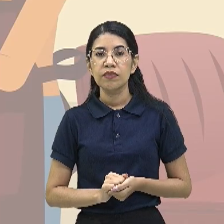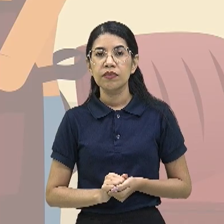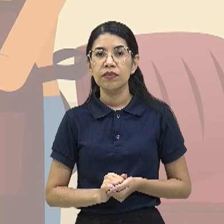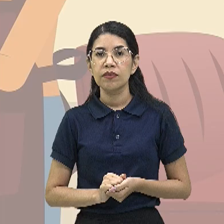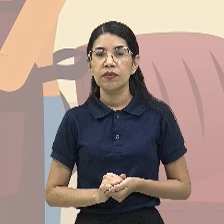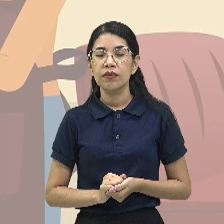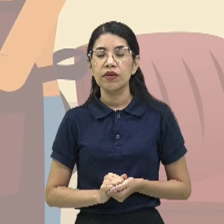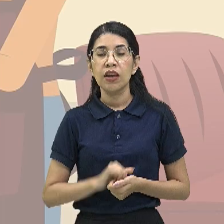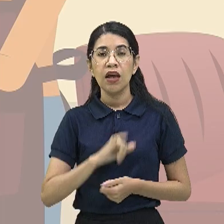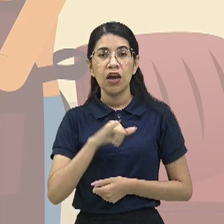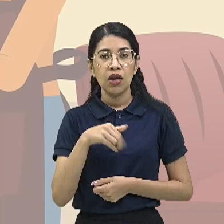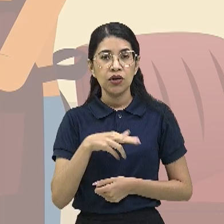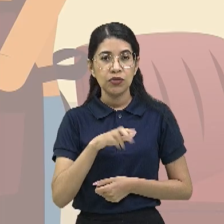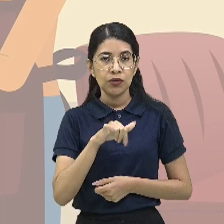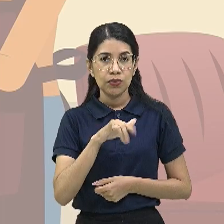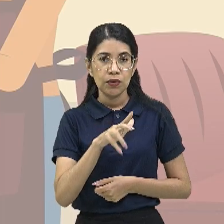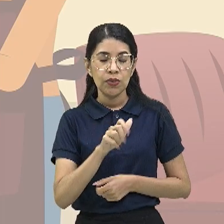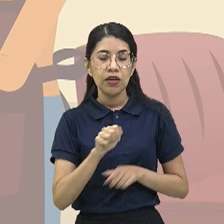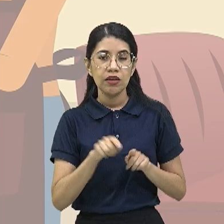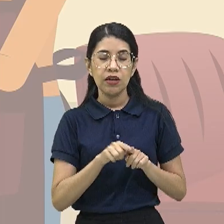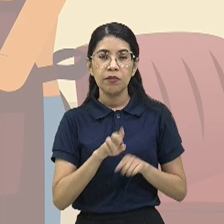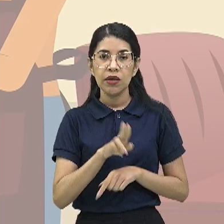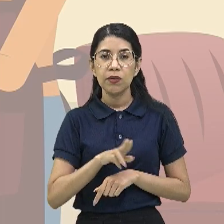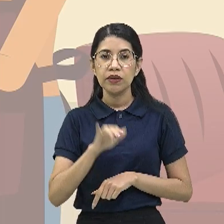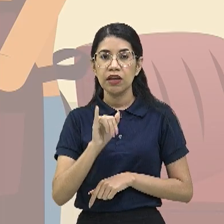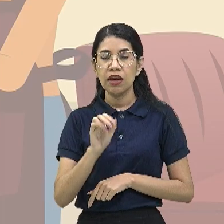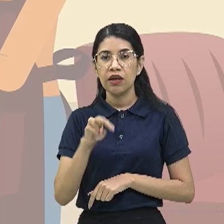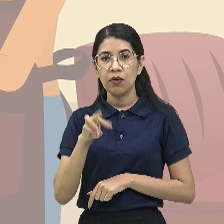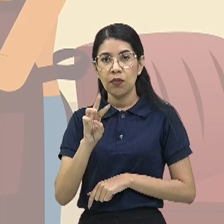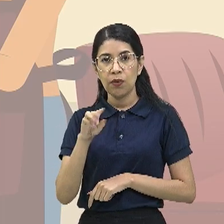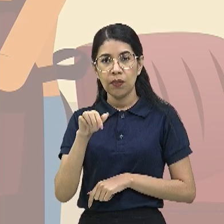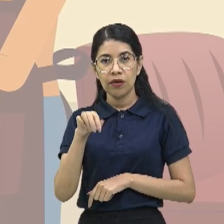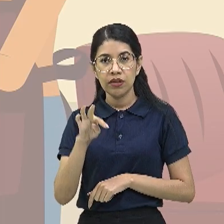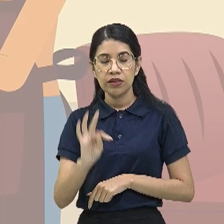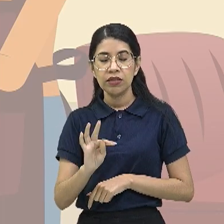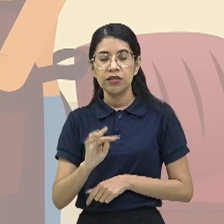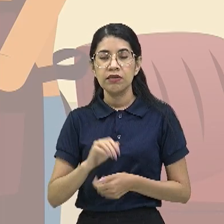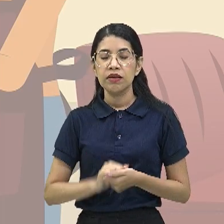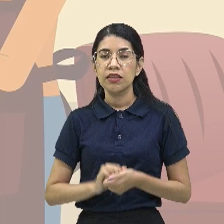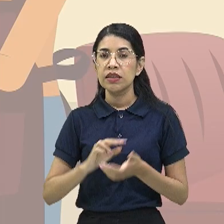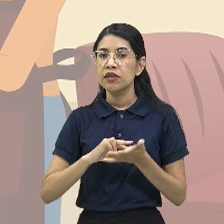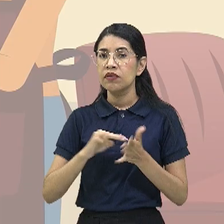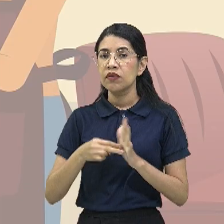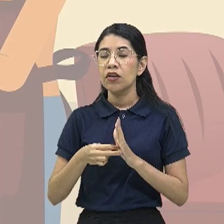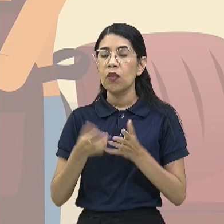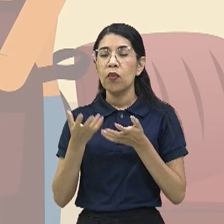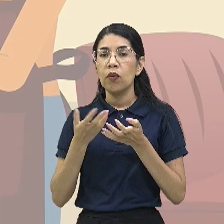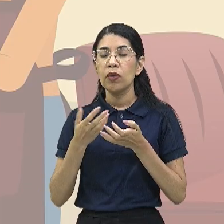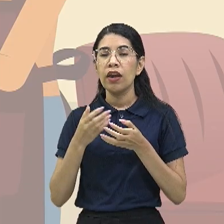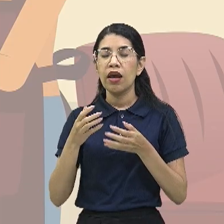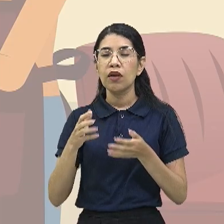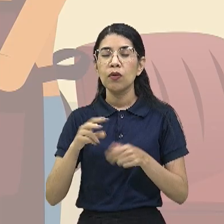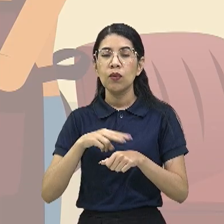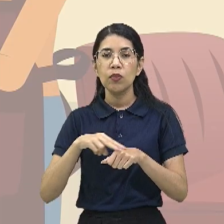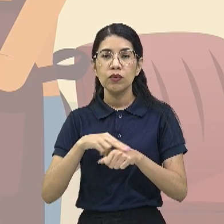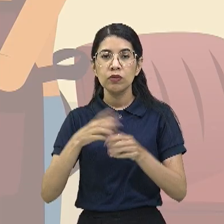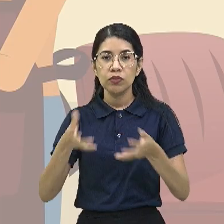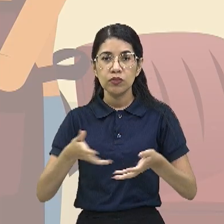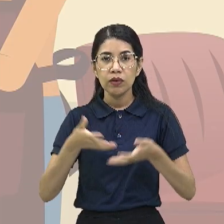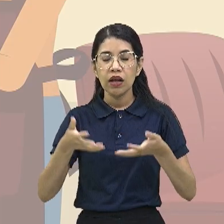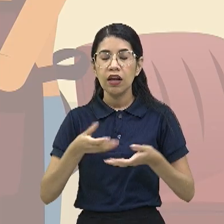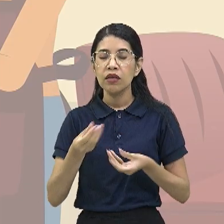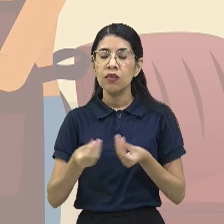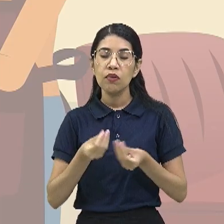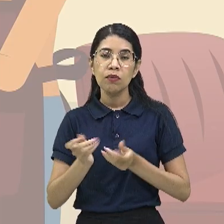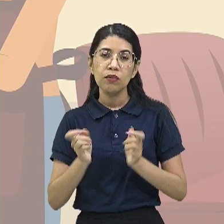A Júlia também usa I want, né? Eu quero salada. Como é que eu poderia fazer esse mesmo